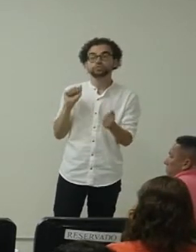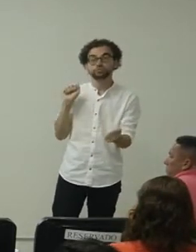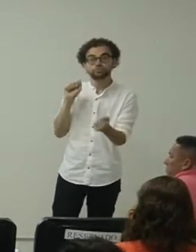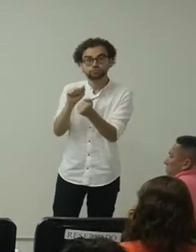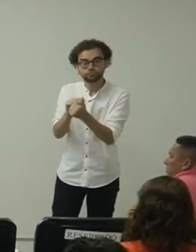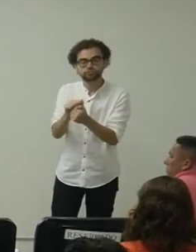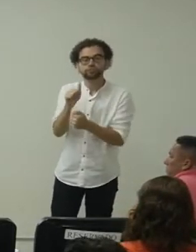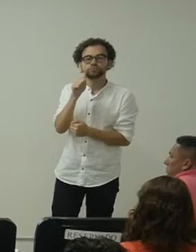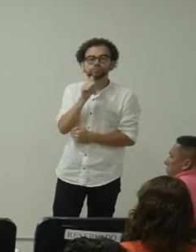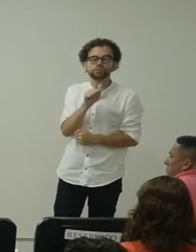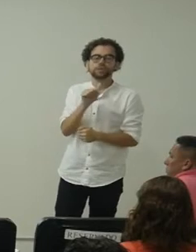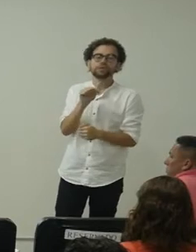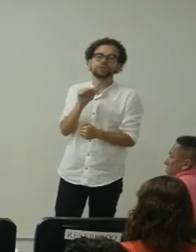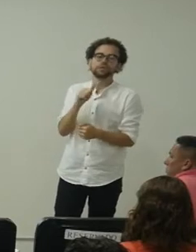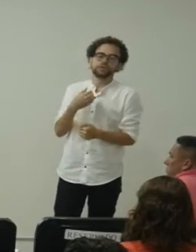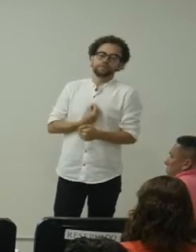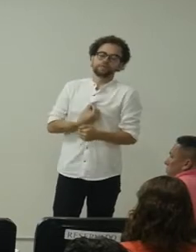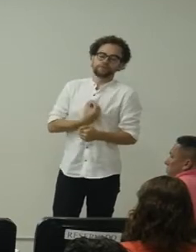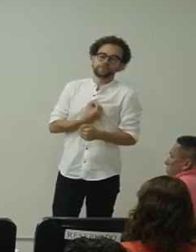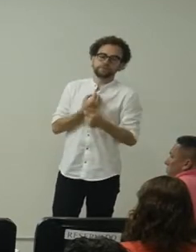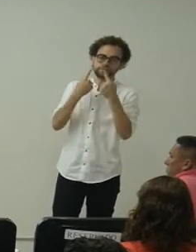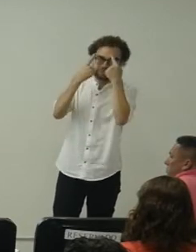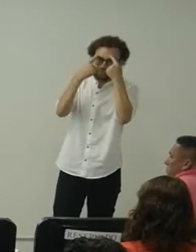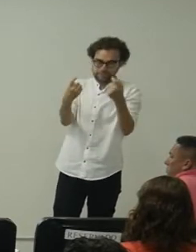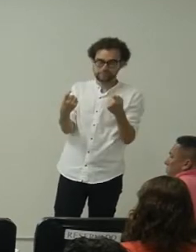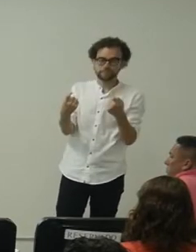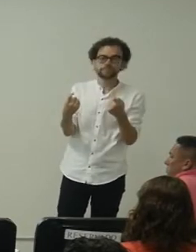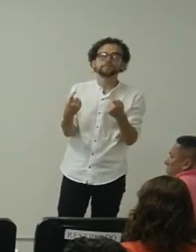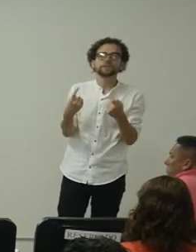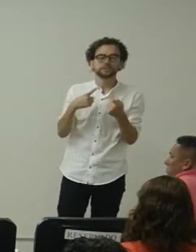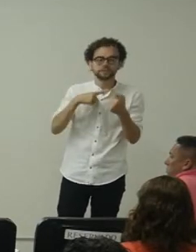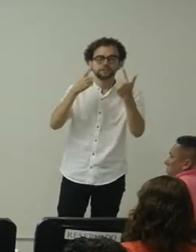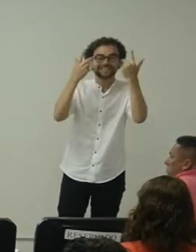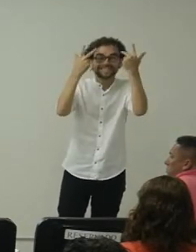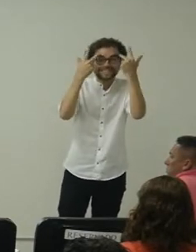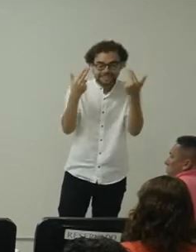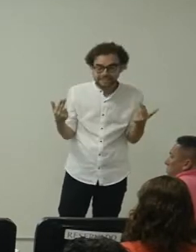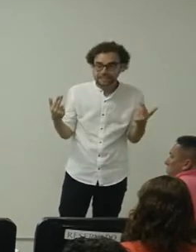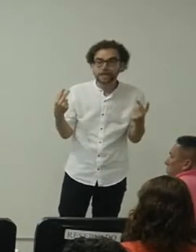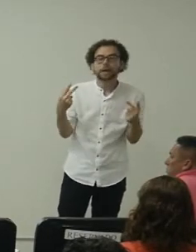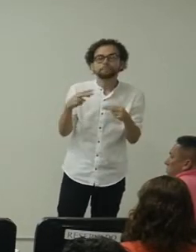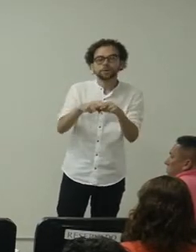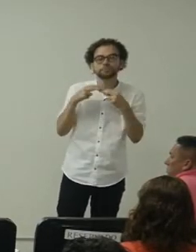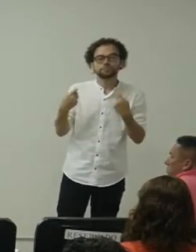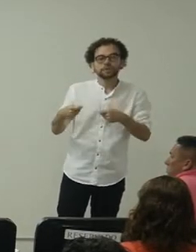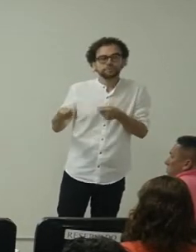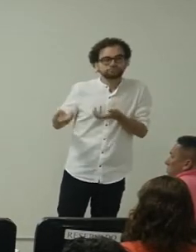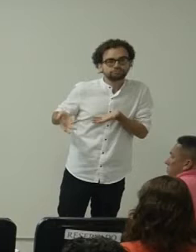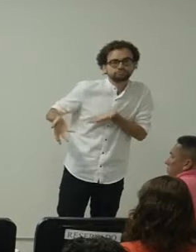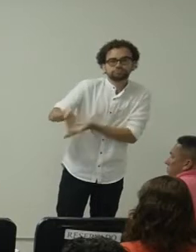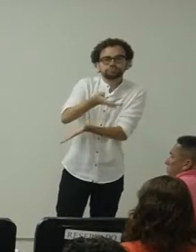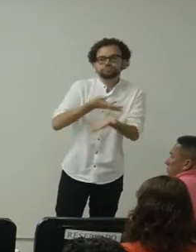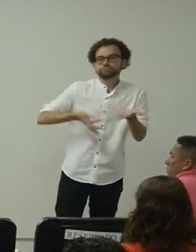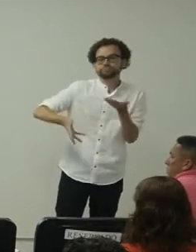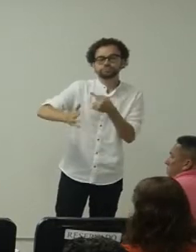mulheres em situações de violência. Porque, novamente, elas estão naturalizando porque elas precisam dar conta desse